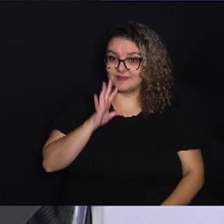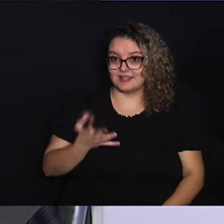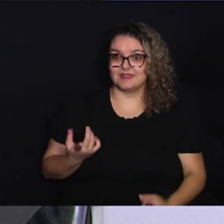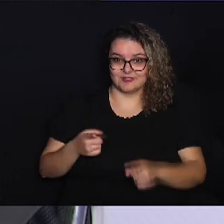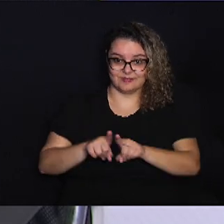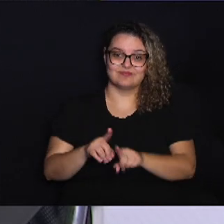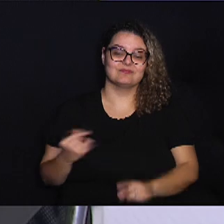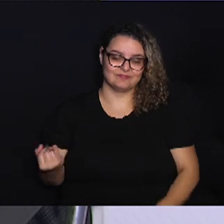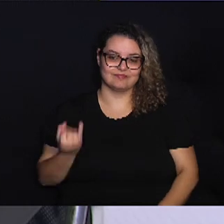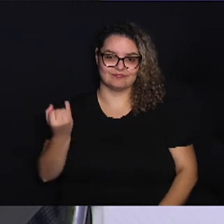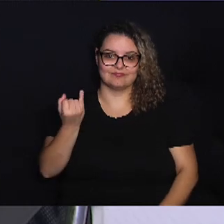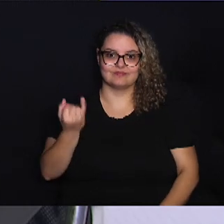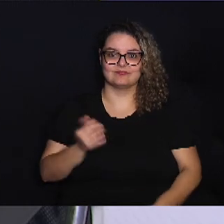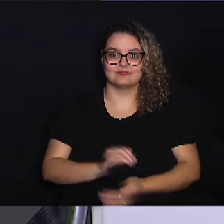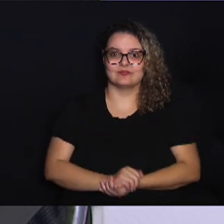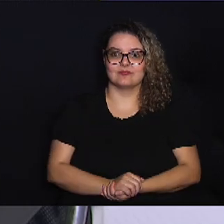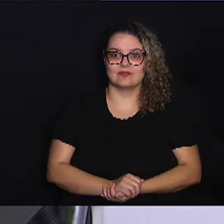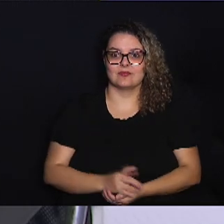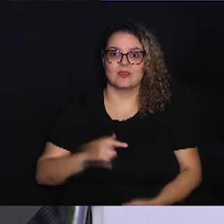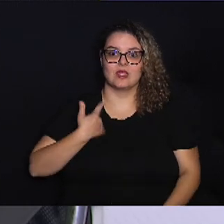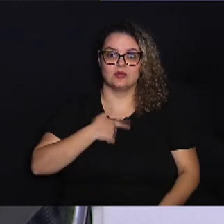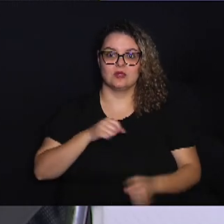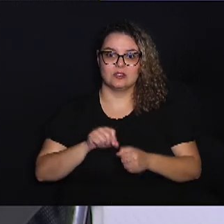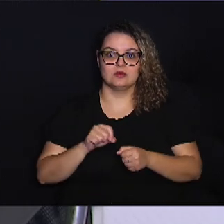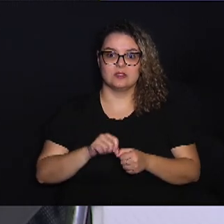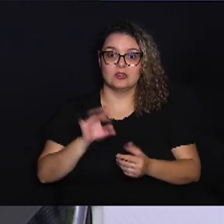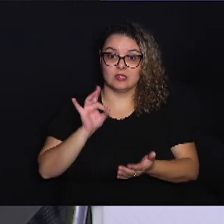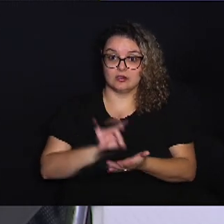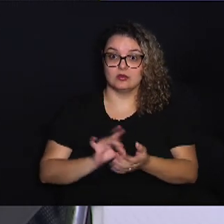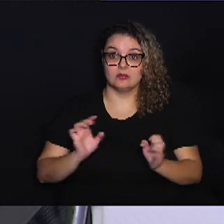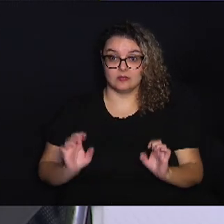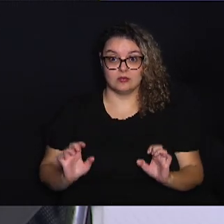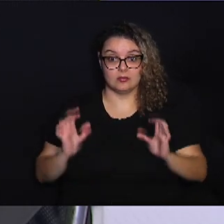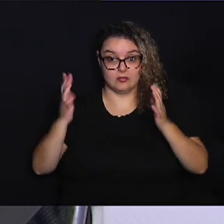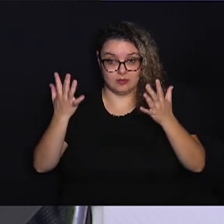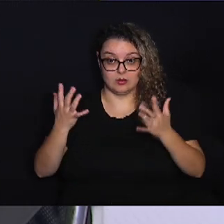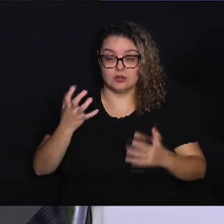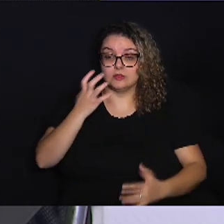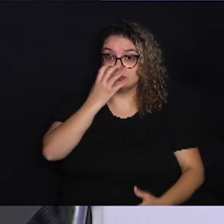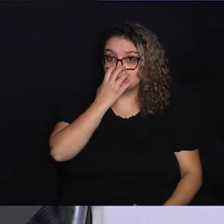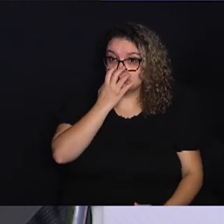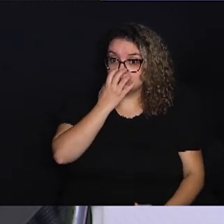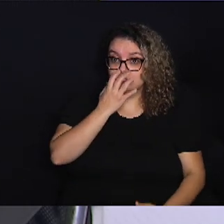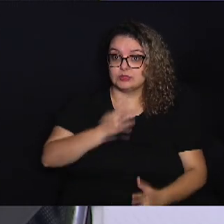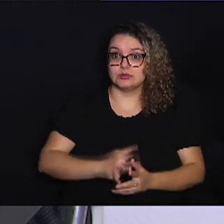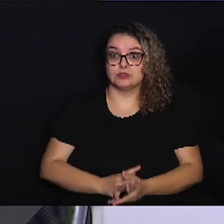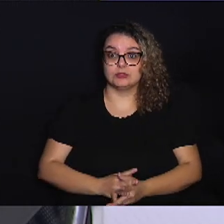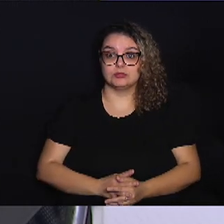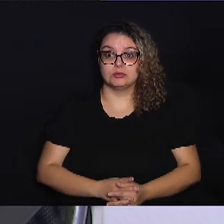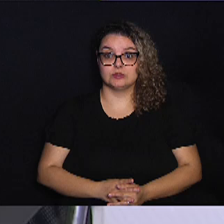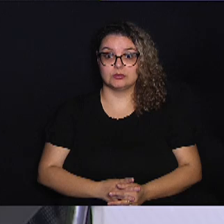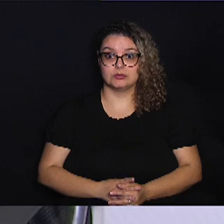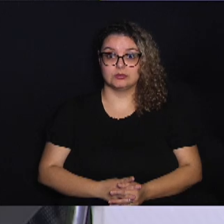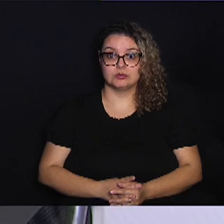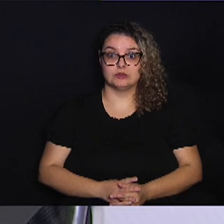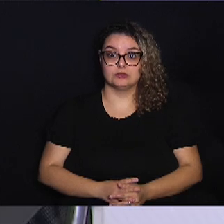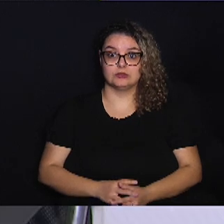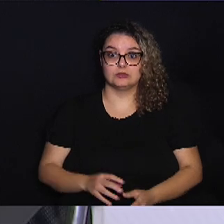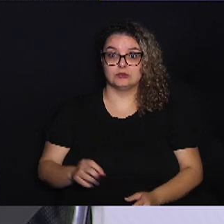muito importante. A gente vai fazer, na verdade é um evento dos cães do